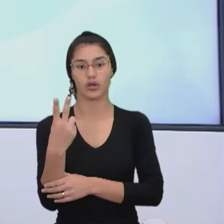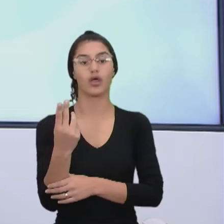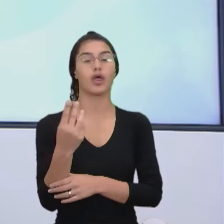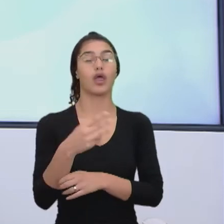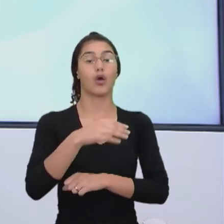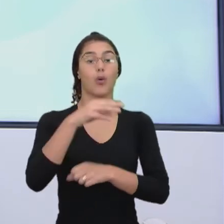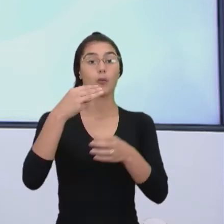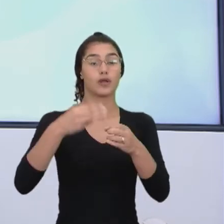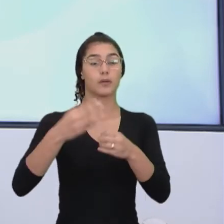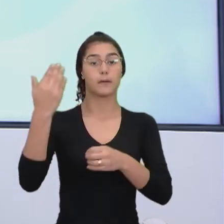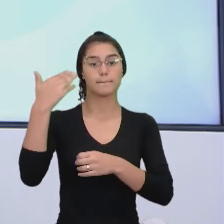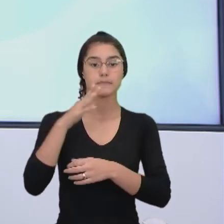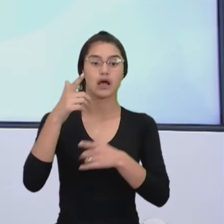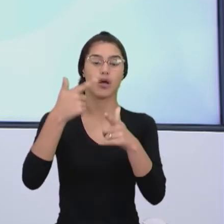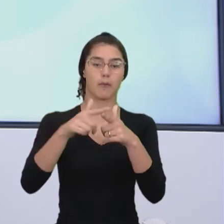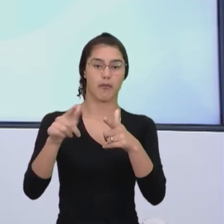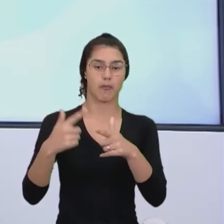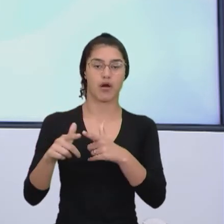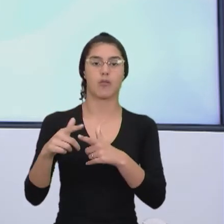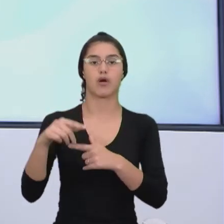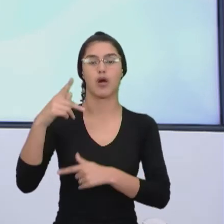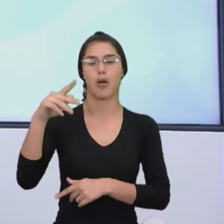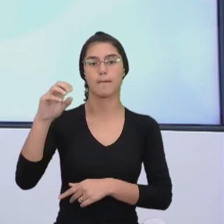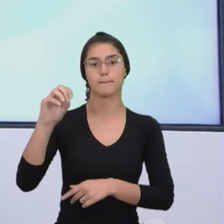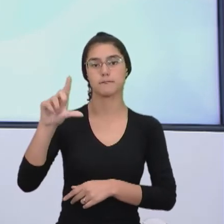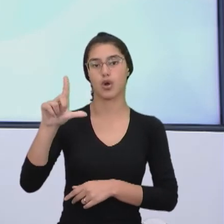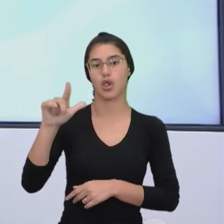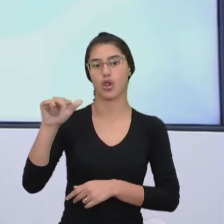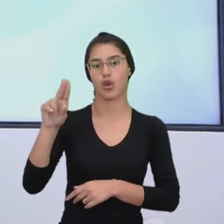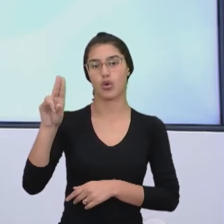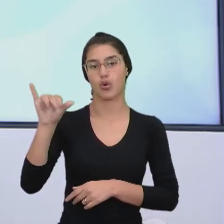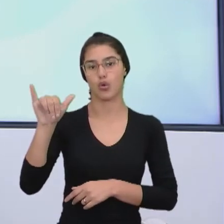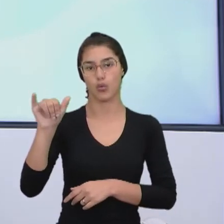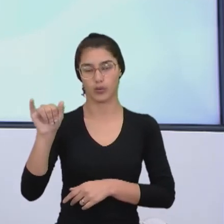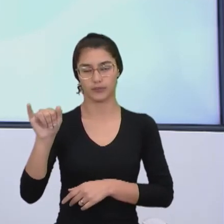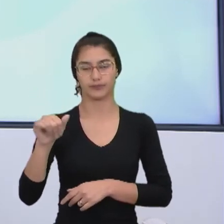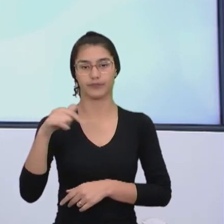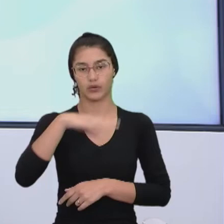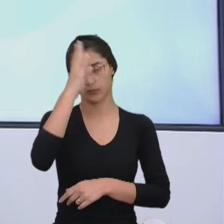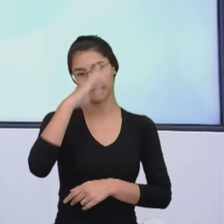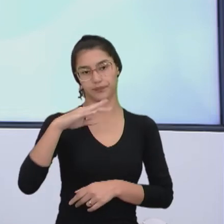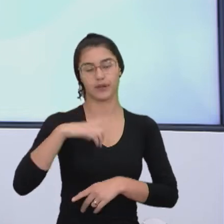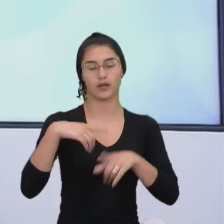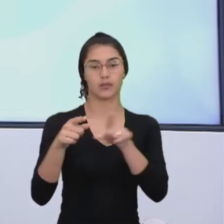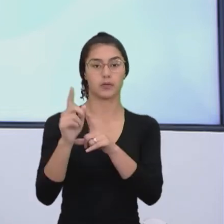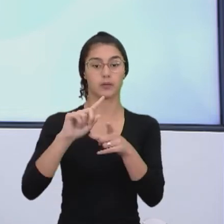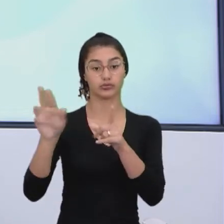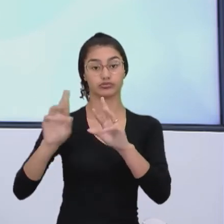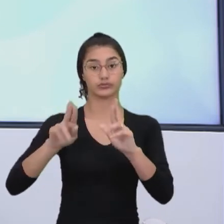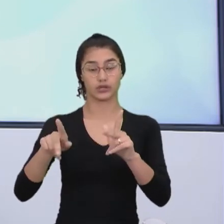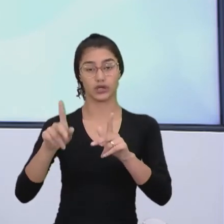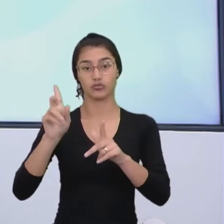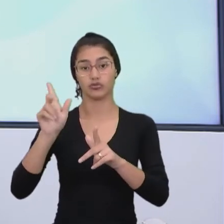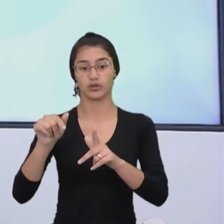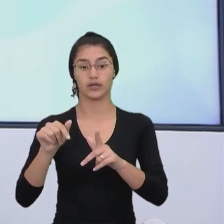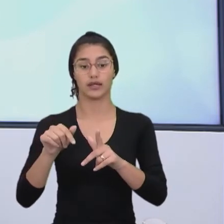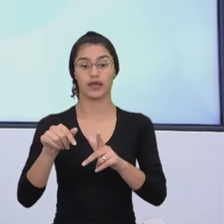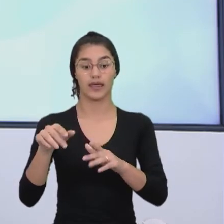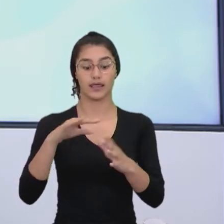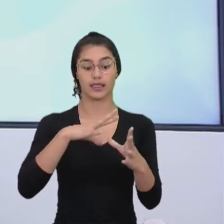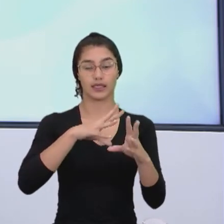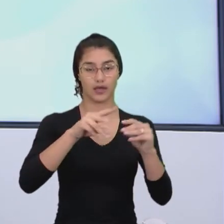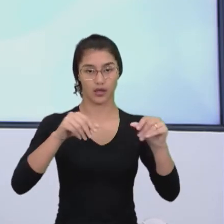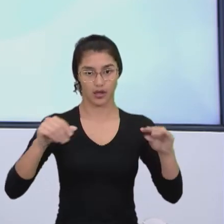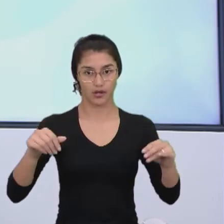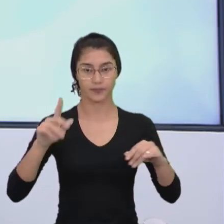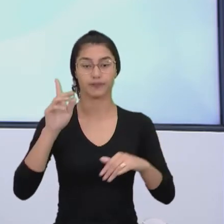cidade aí que mais polui aqui no Brasil. E aí nós temos uma outra dimensão ambiental, que é a dimensão terra,